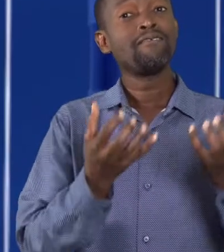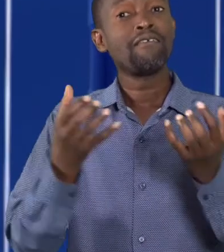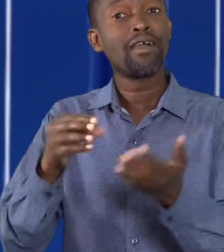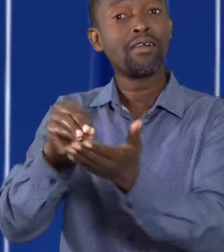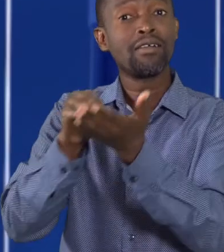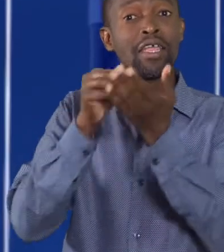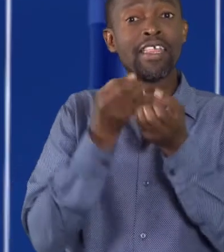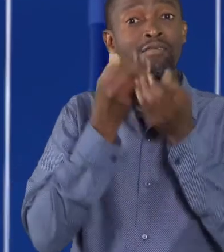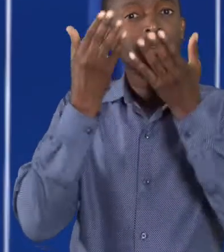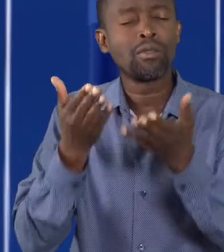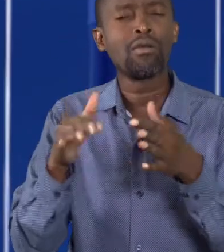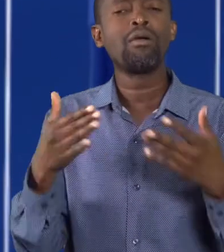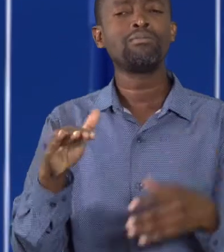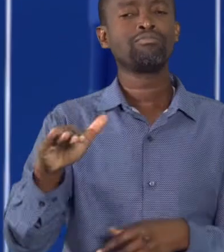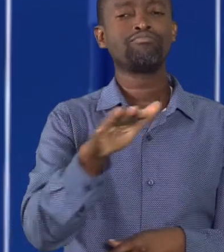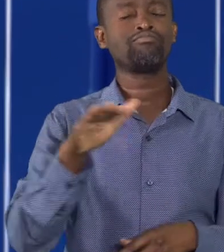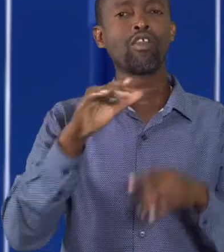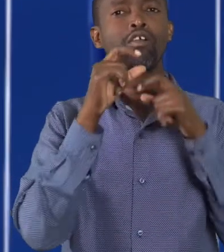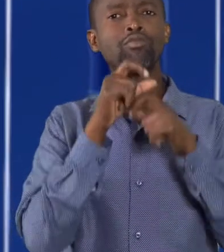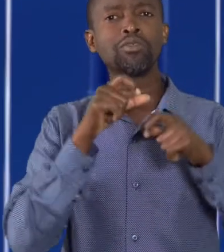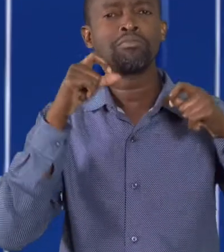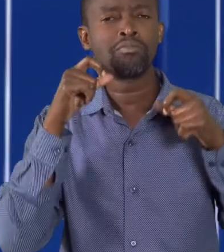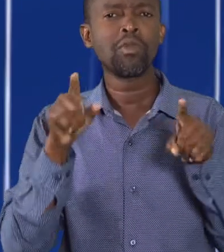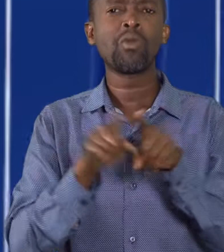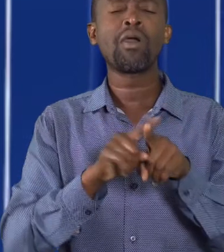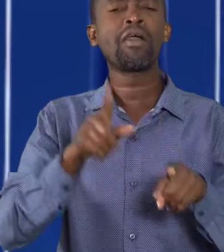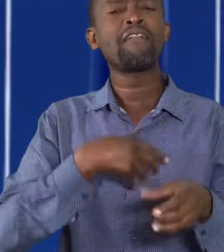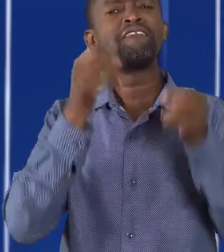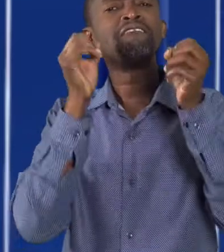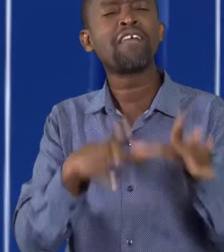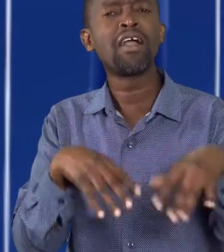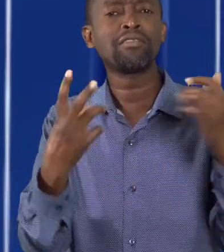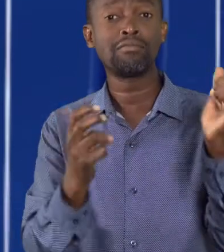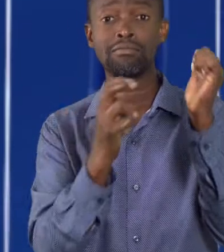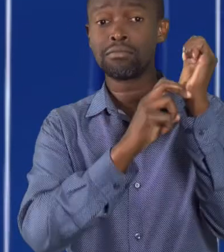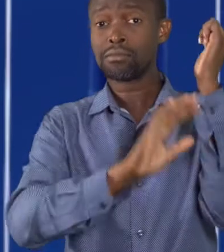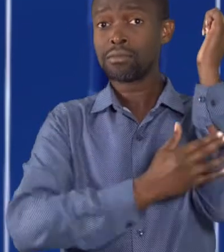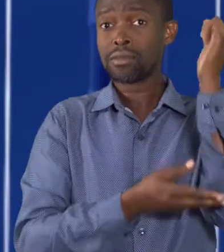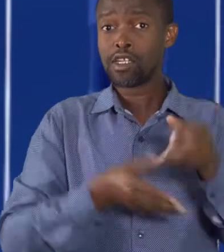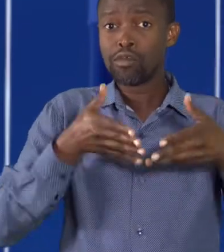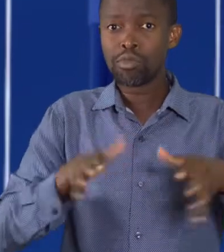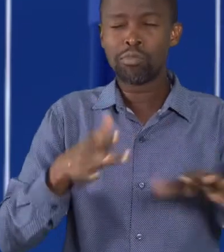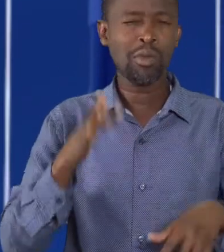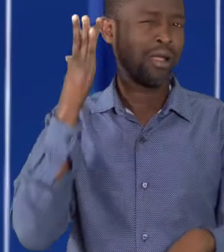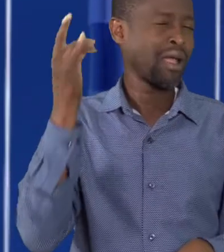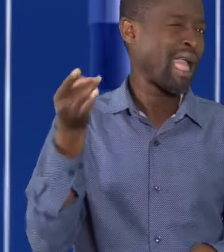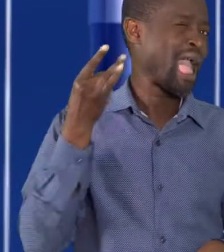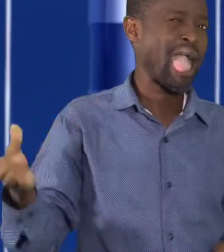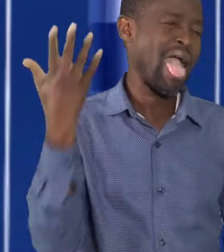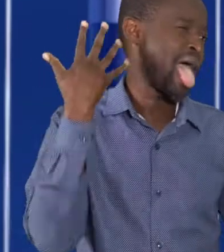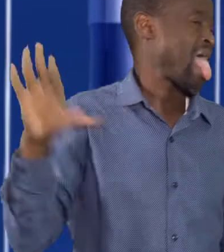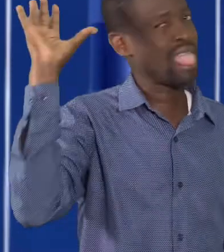sobre acesso à informação, continua um tabu falar sobre saúde sexual e reprodutiva